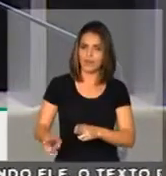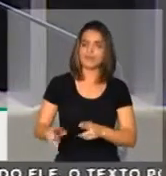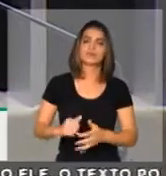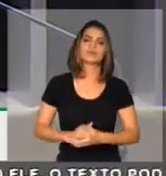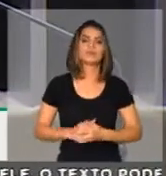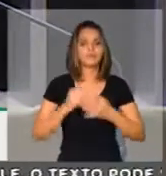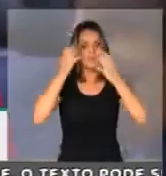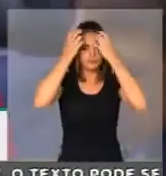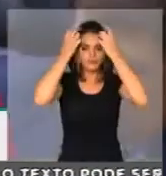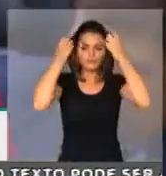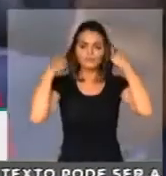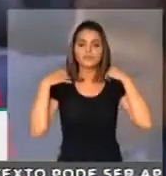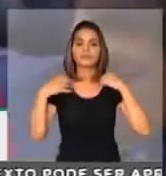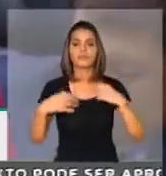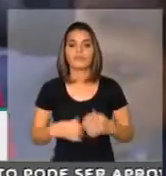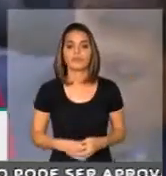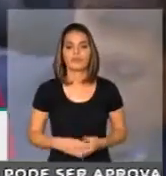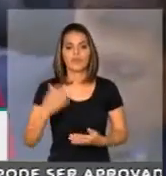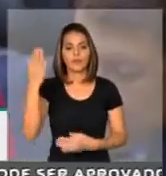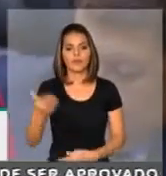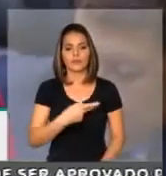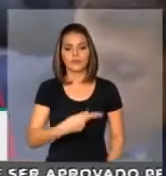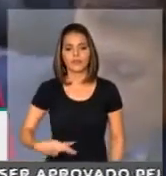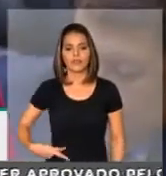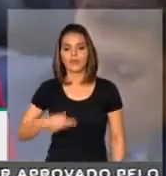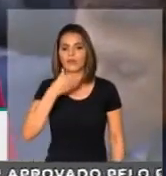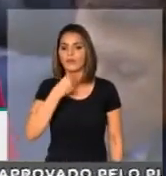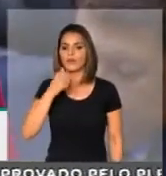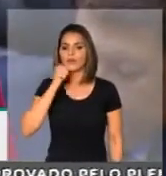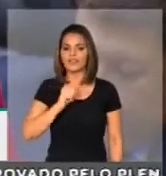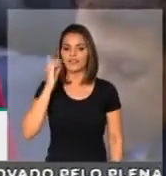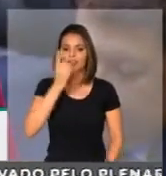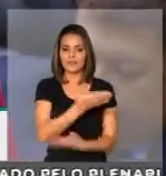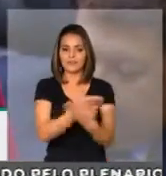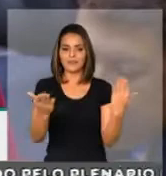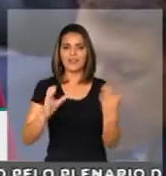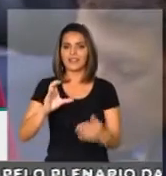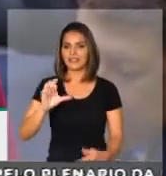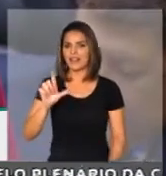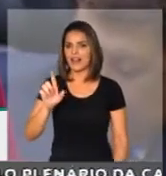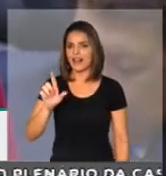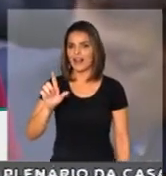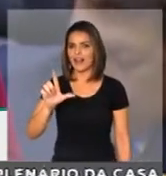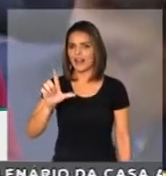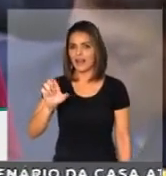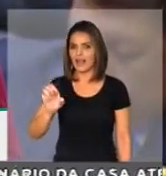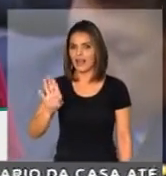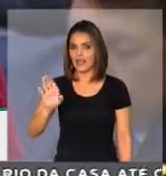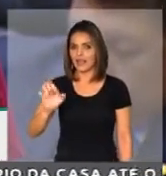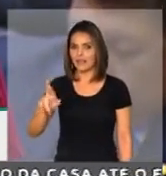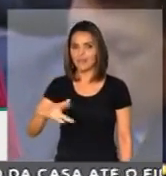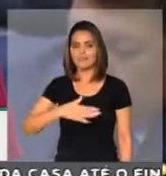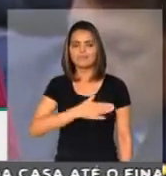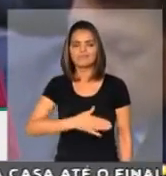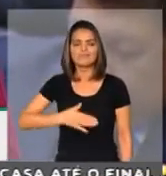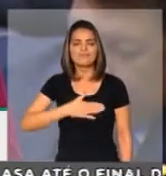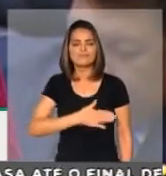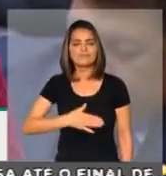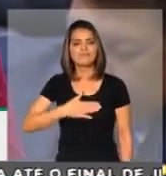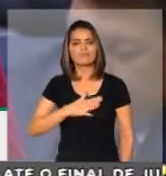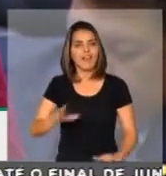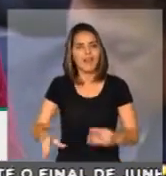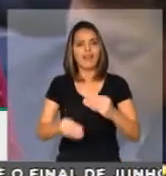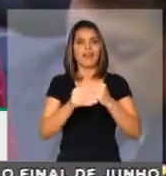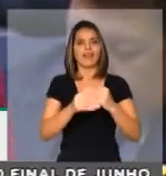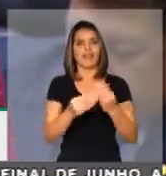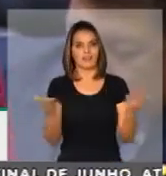Senhor presidente, senhoras e senhores deputados, deputado Kleber Verde, para mim é uma grande honra aparteá-lo nesta tarde. Vossa Excelência,